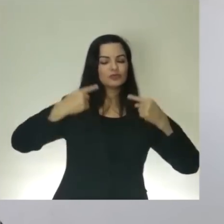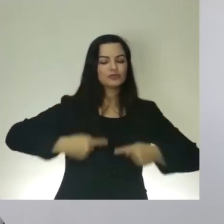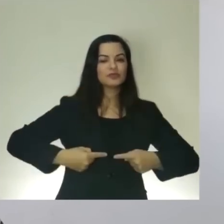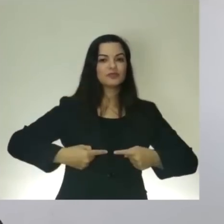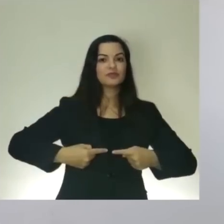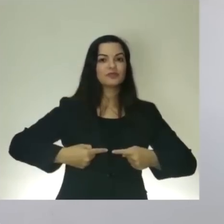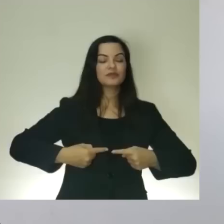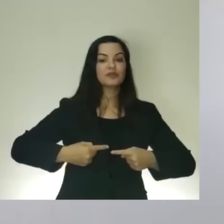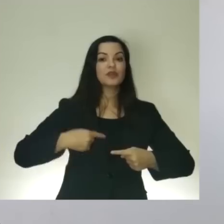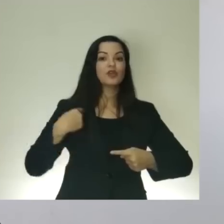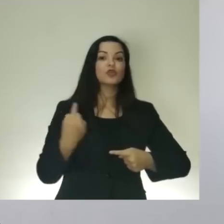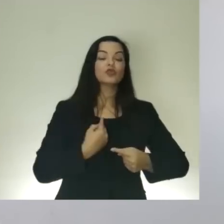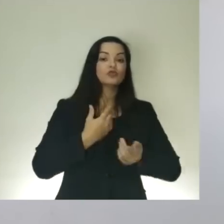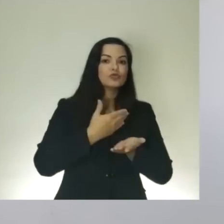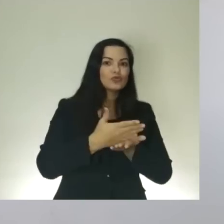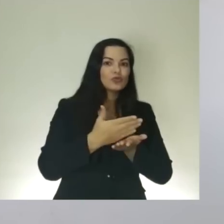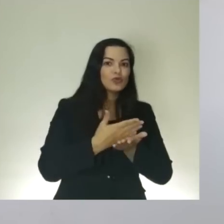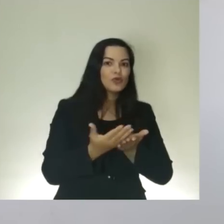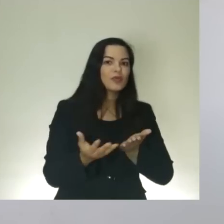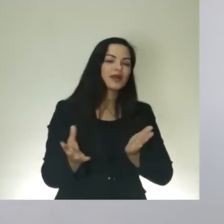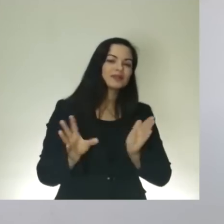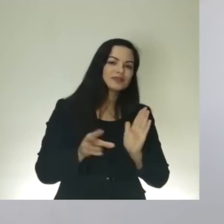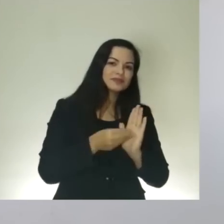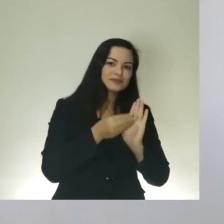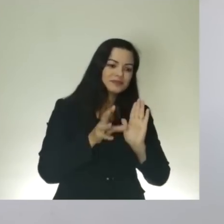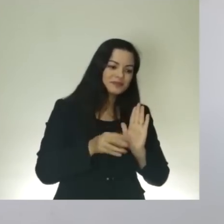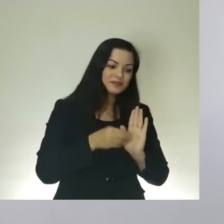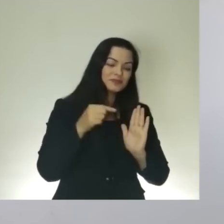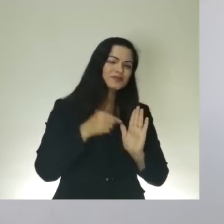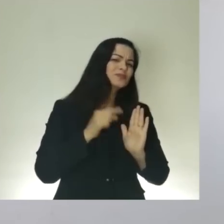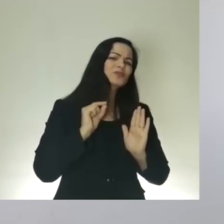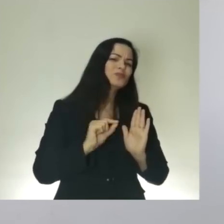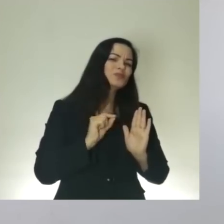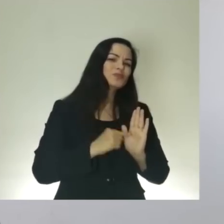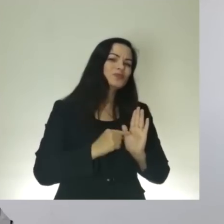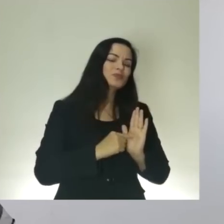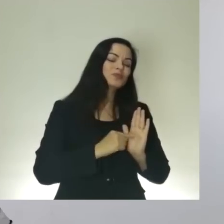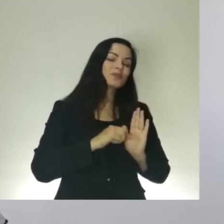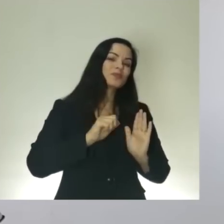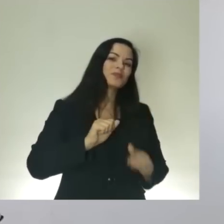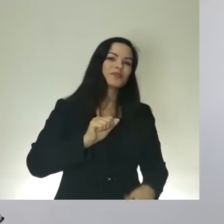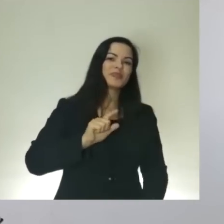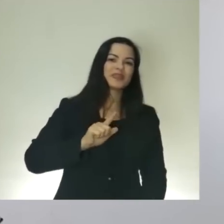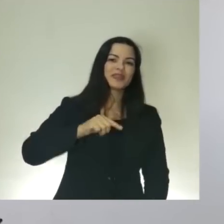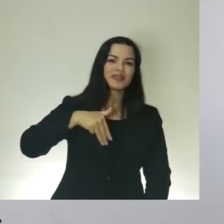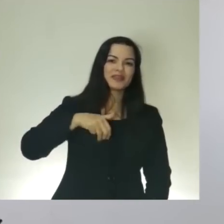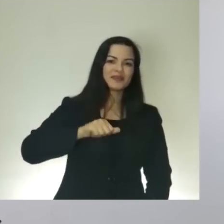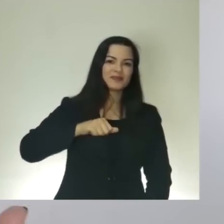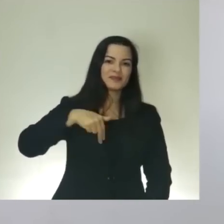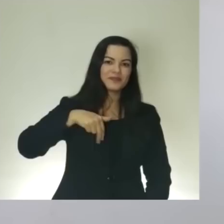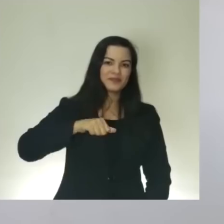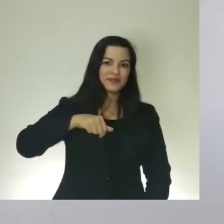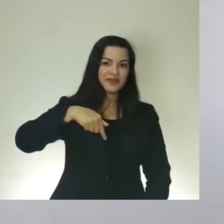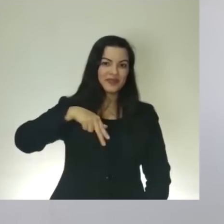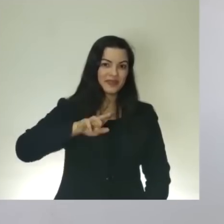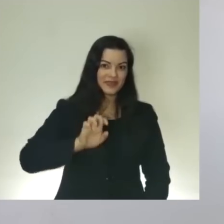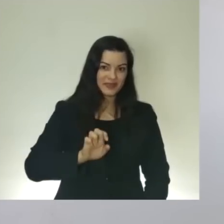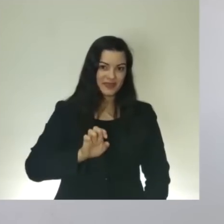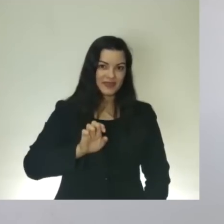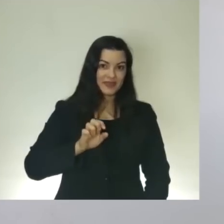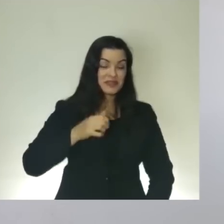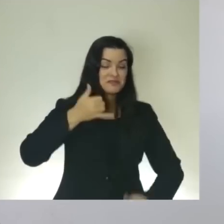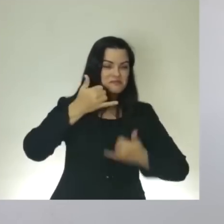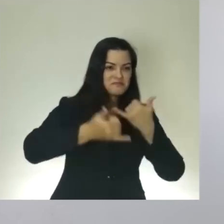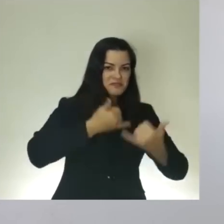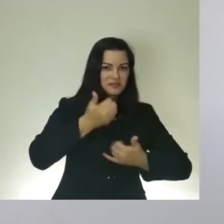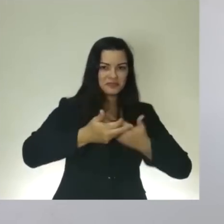começar preenchendo o nosso almanaque de brincadeiras. Então você vai escolher qualquer uma das